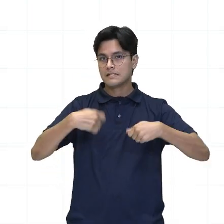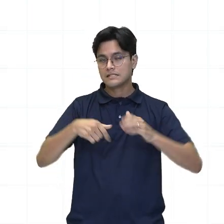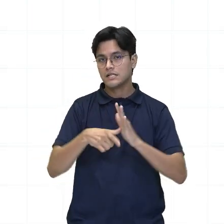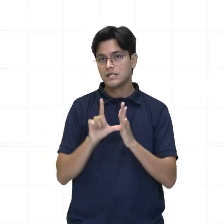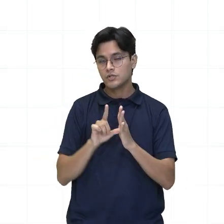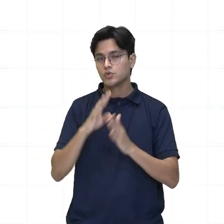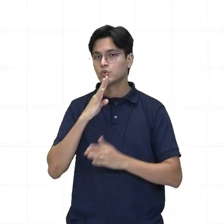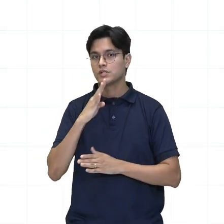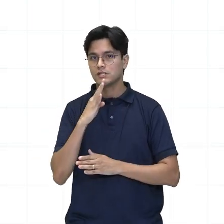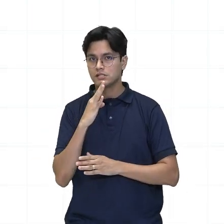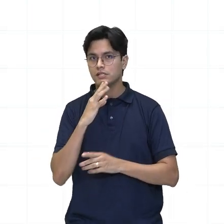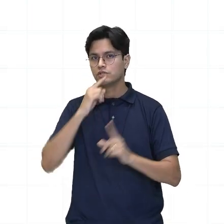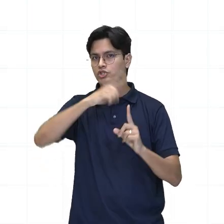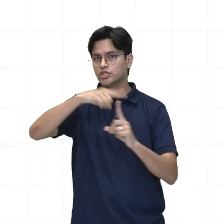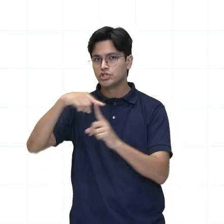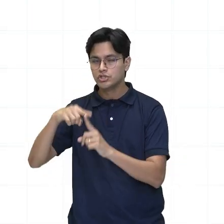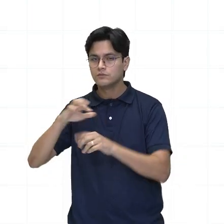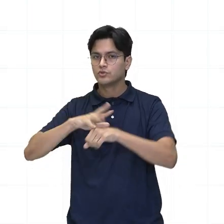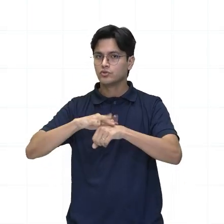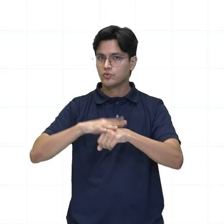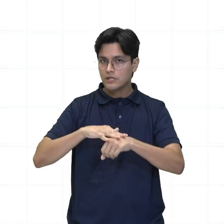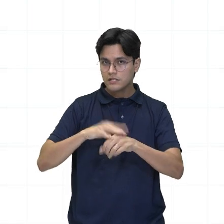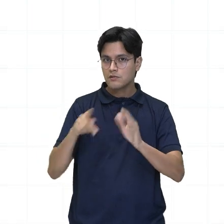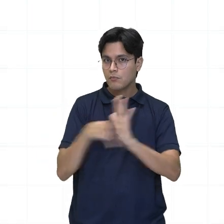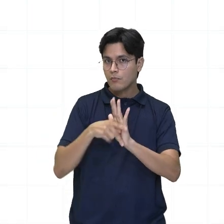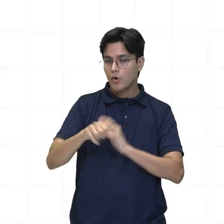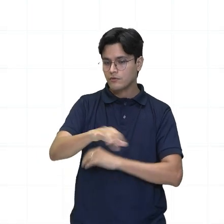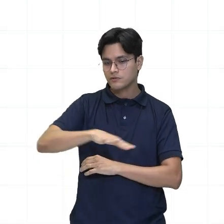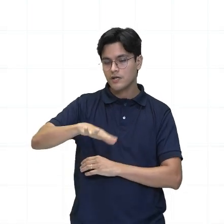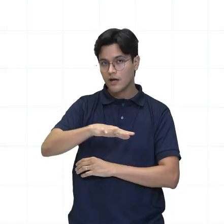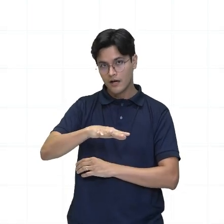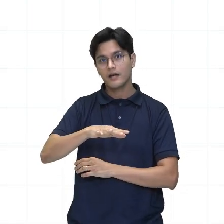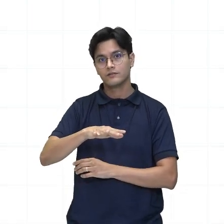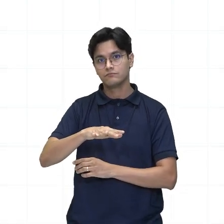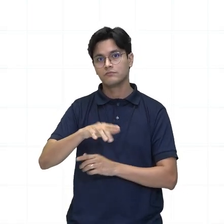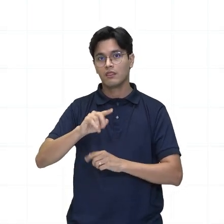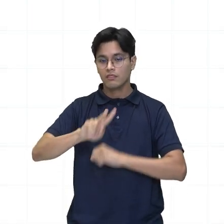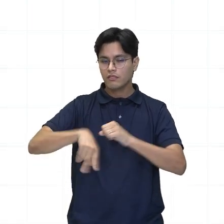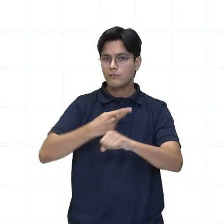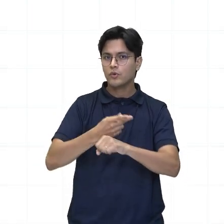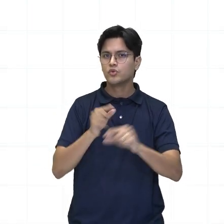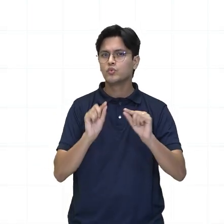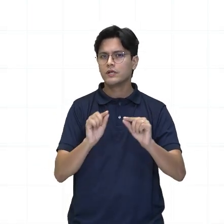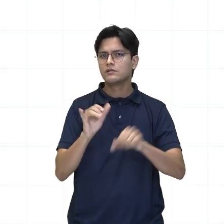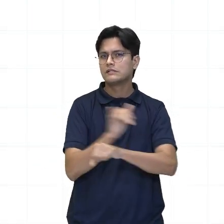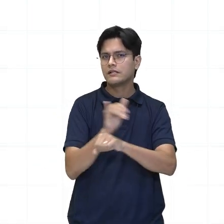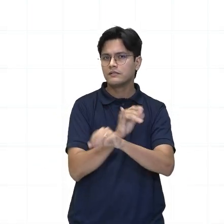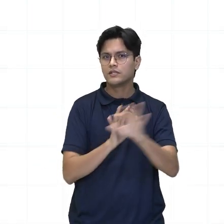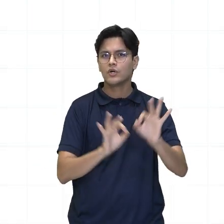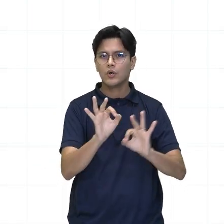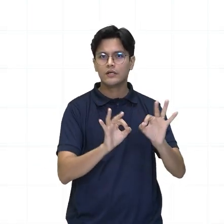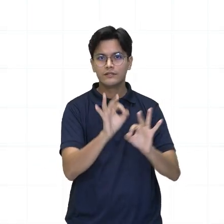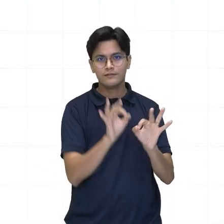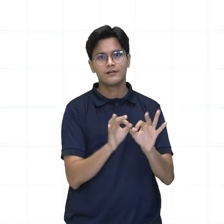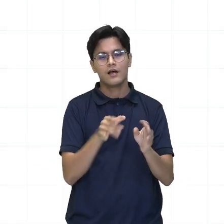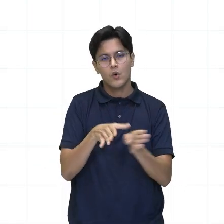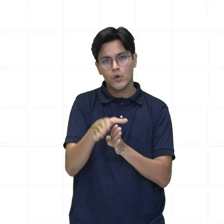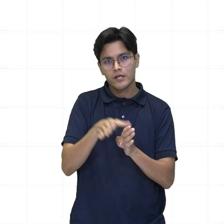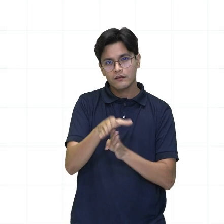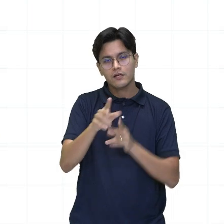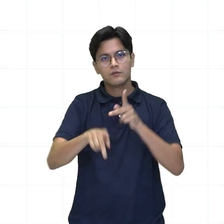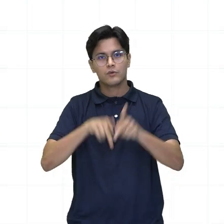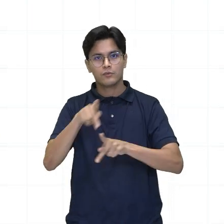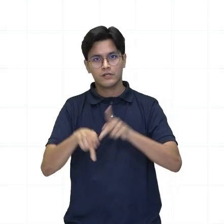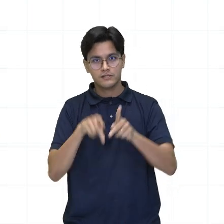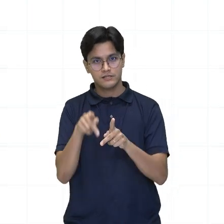vetores na região para poder agir, educando e alertando a população sobre sua existência e aplicando